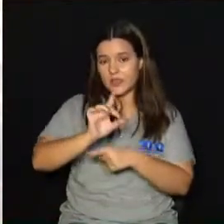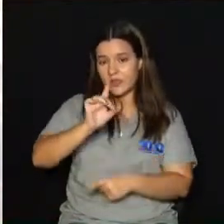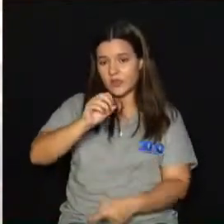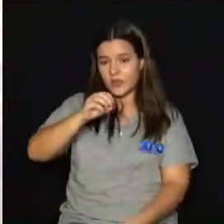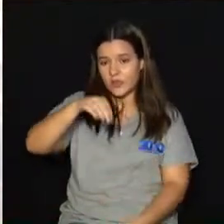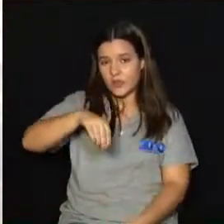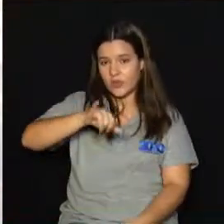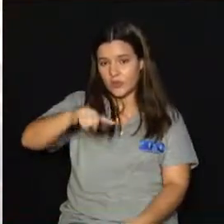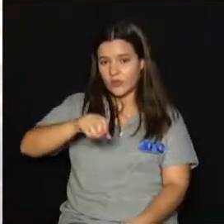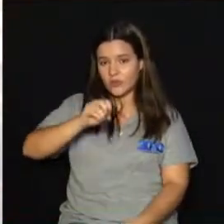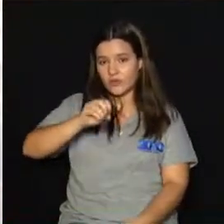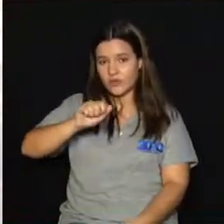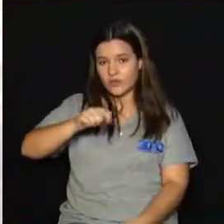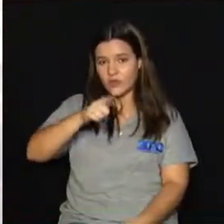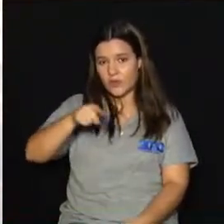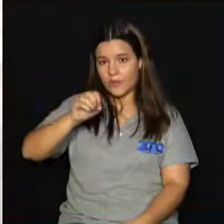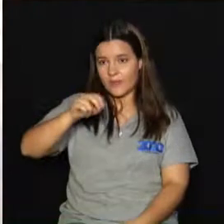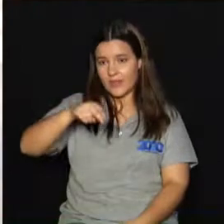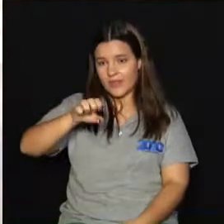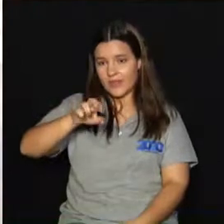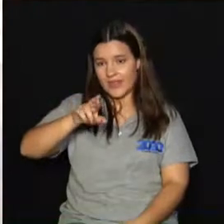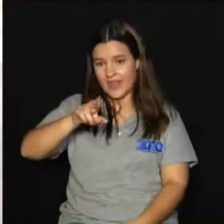no Jardim Chapadão, com